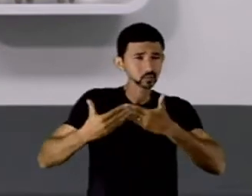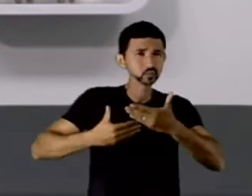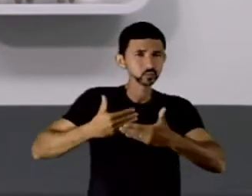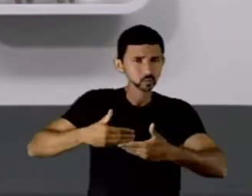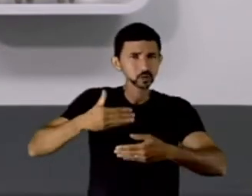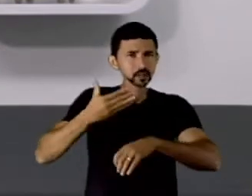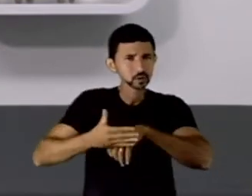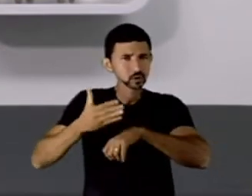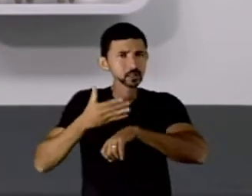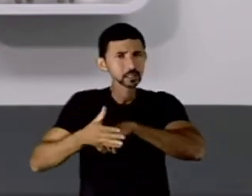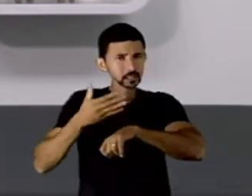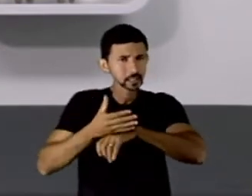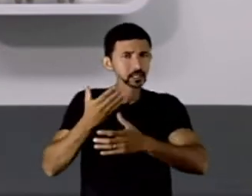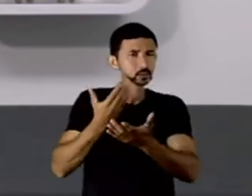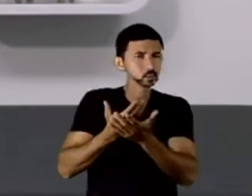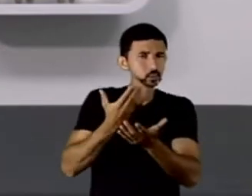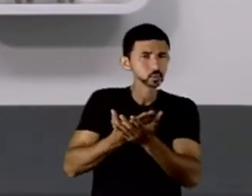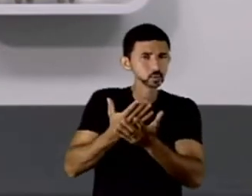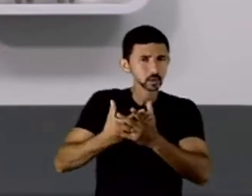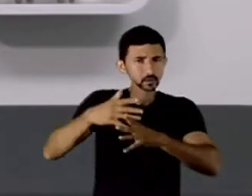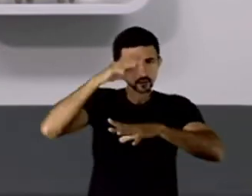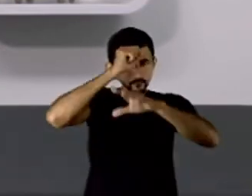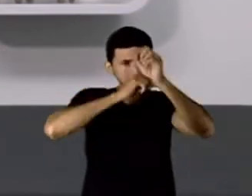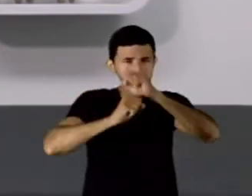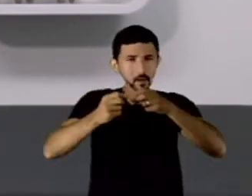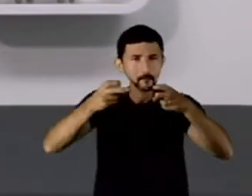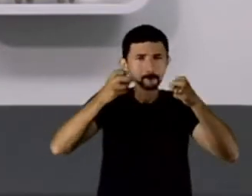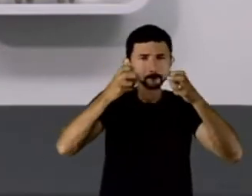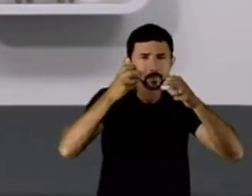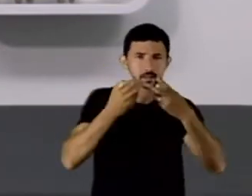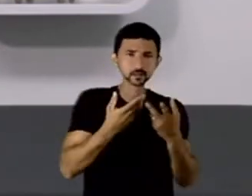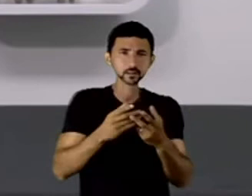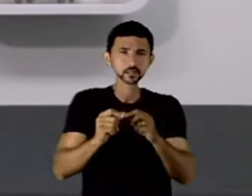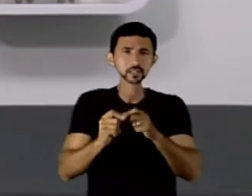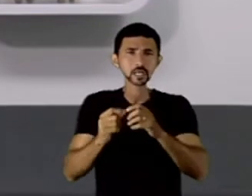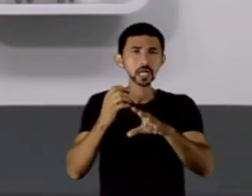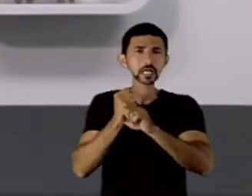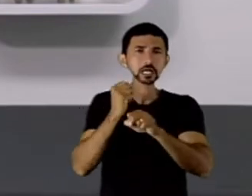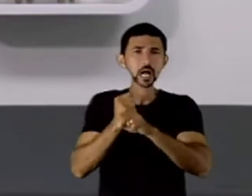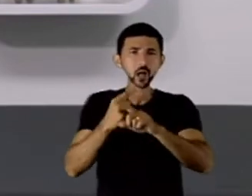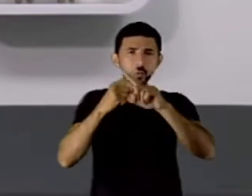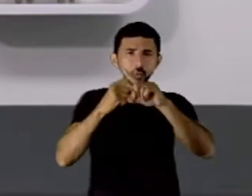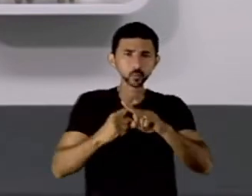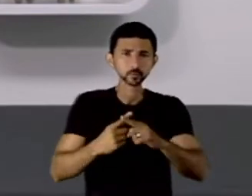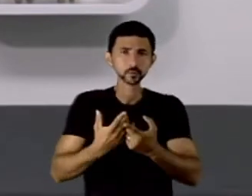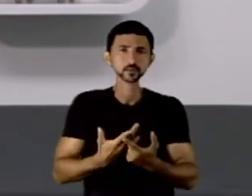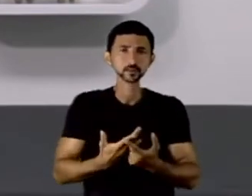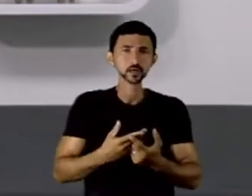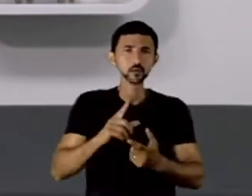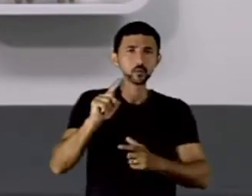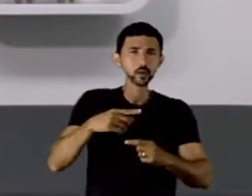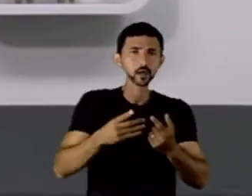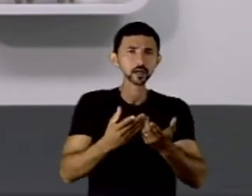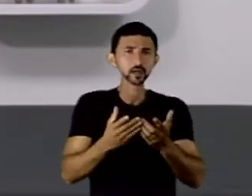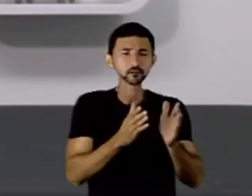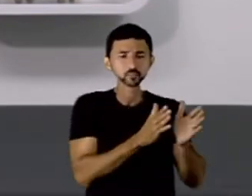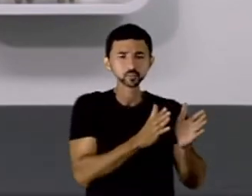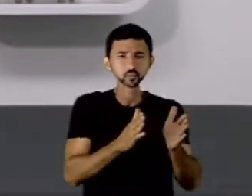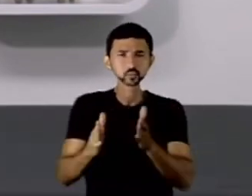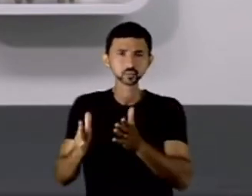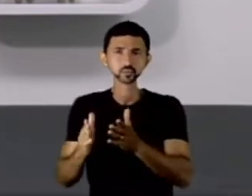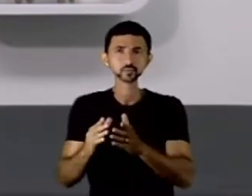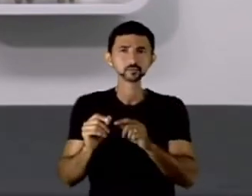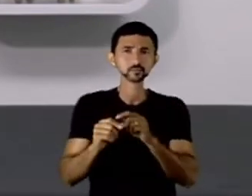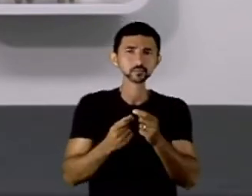mais você vai começar a perceber como alguns cálculos de multiplicação, eles tendenciam